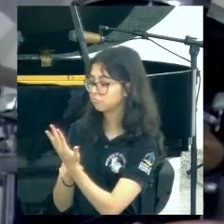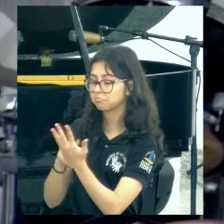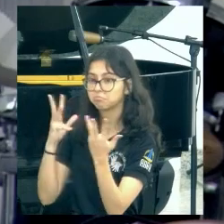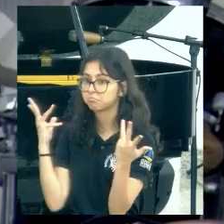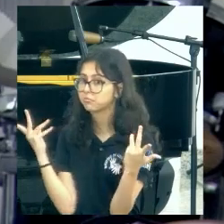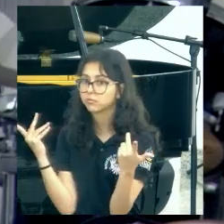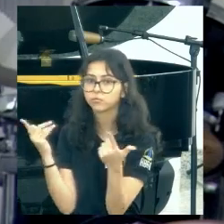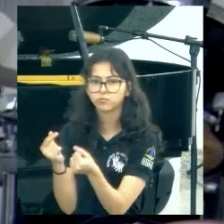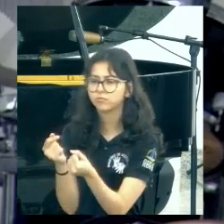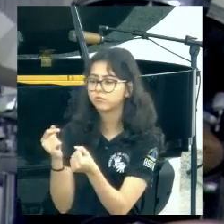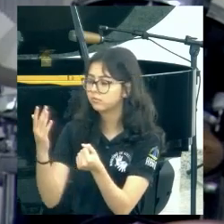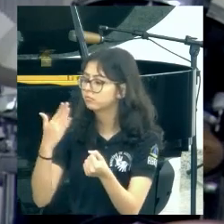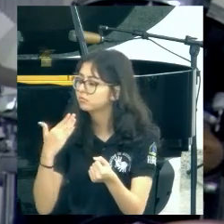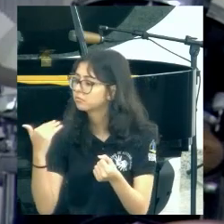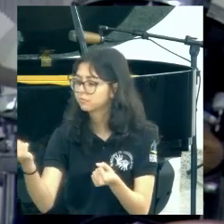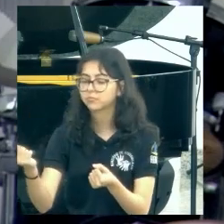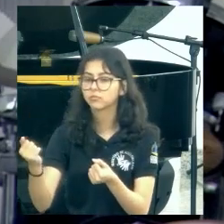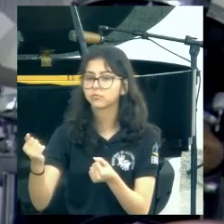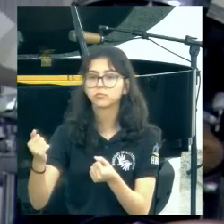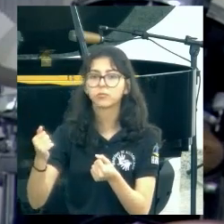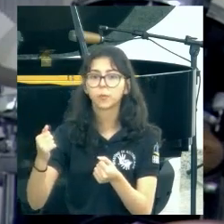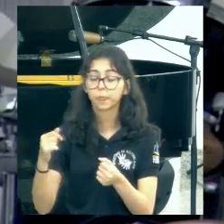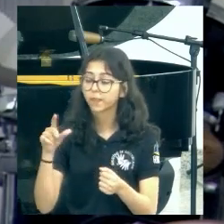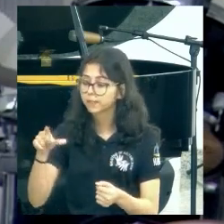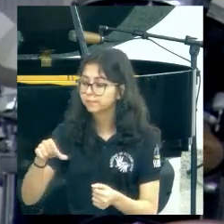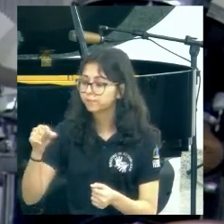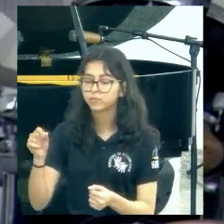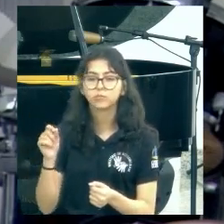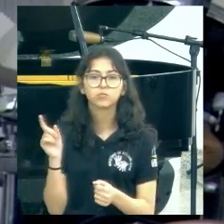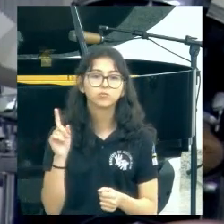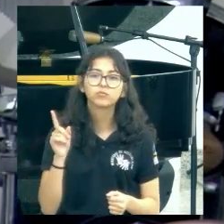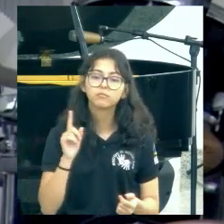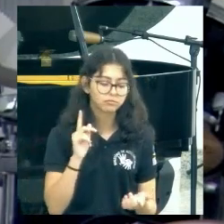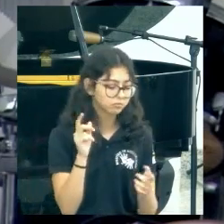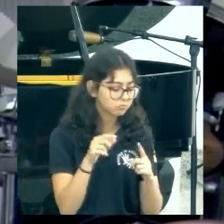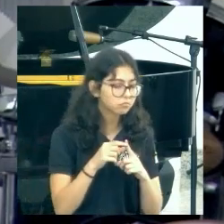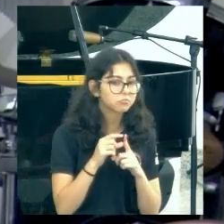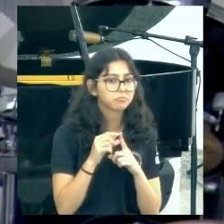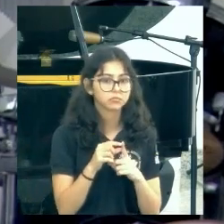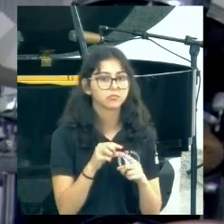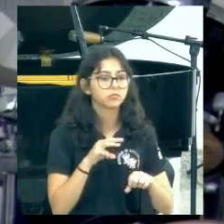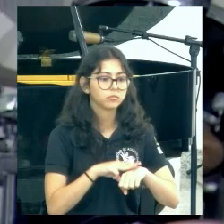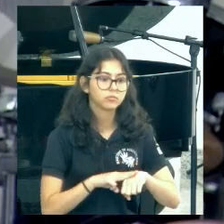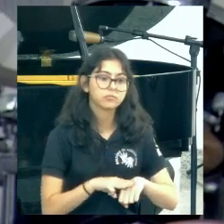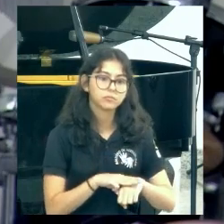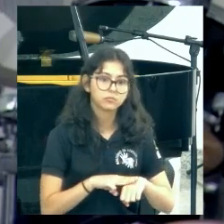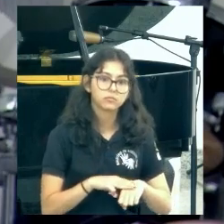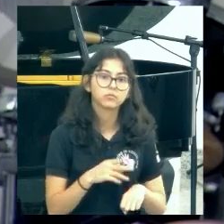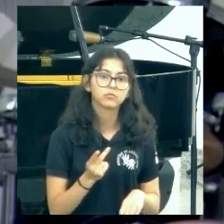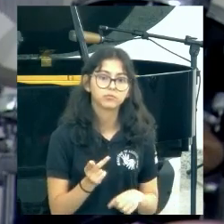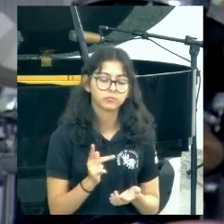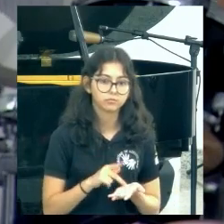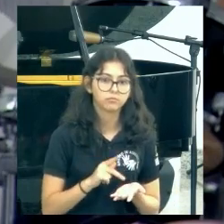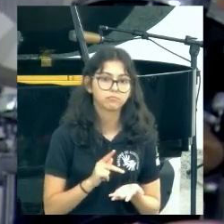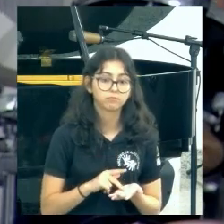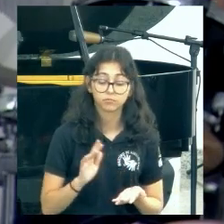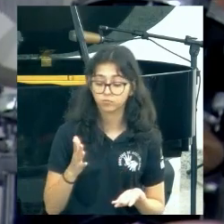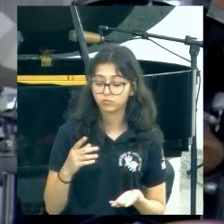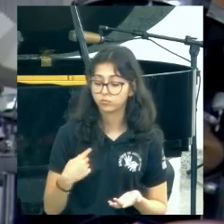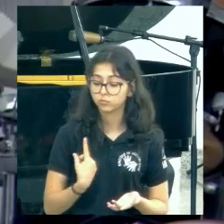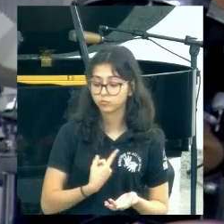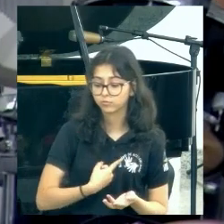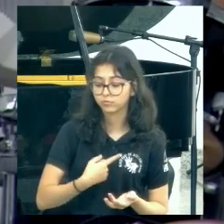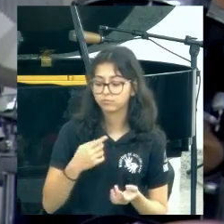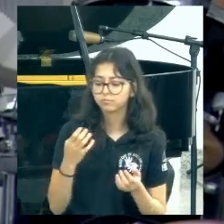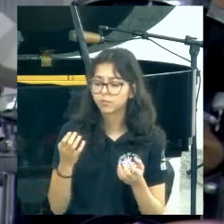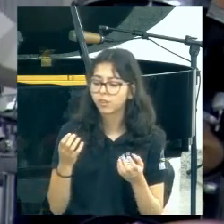de todos. Às vezes nós estamos muito mais preocupados com a imagem do que com a pessoa.